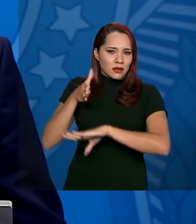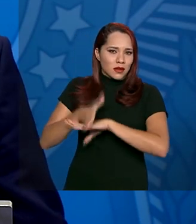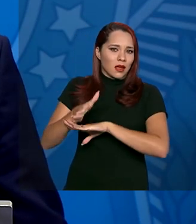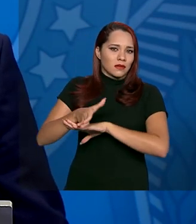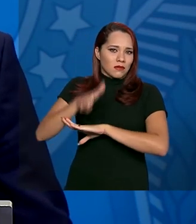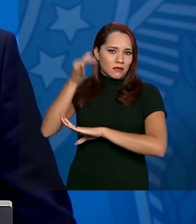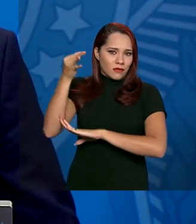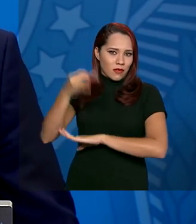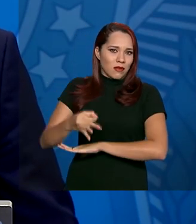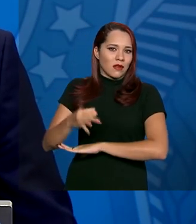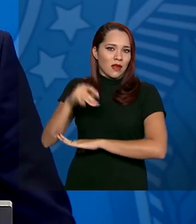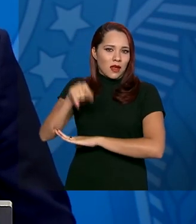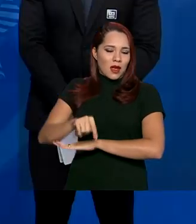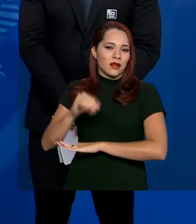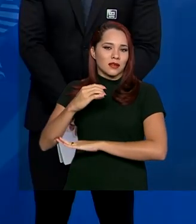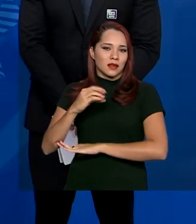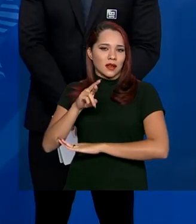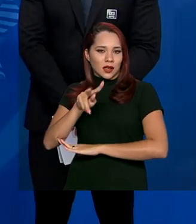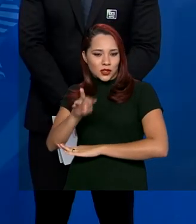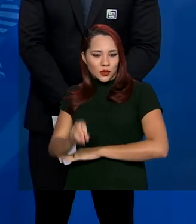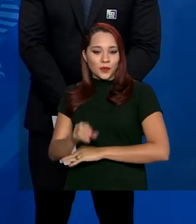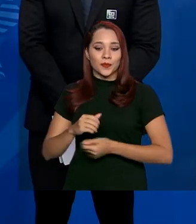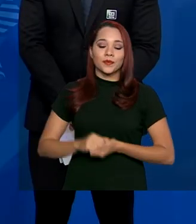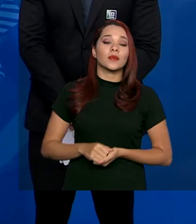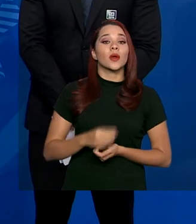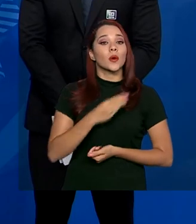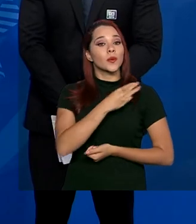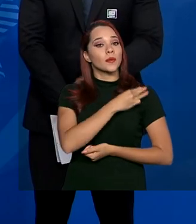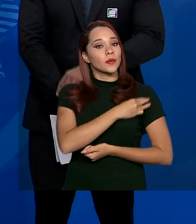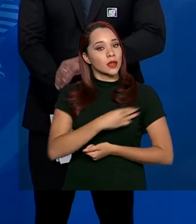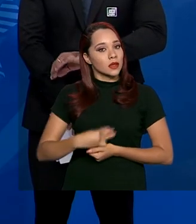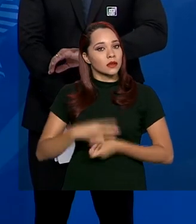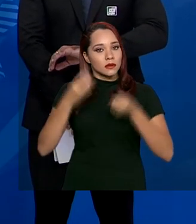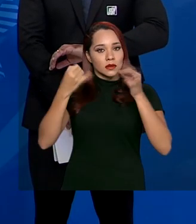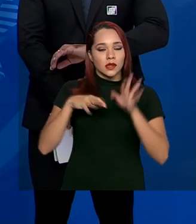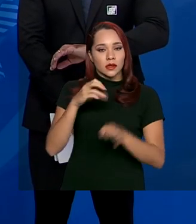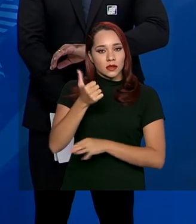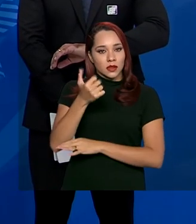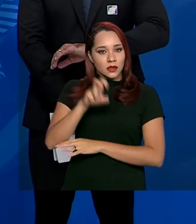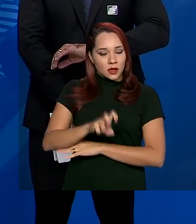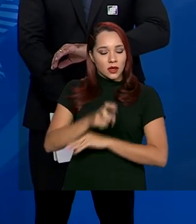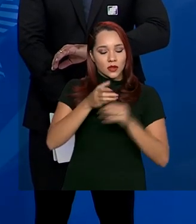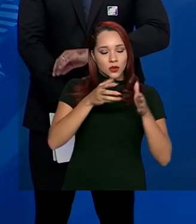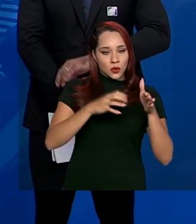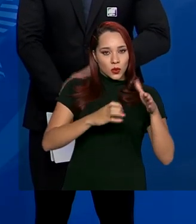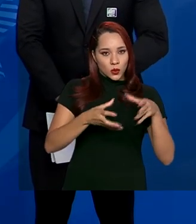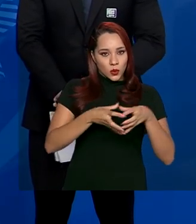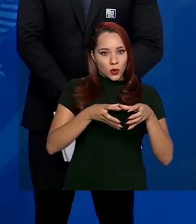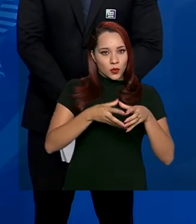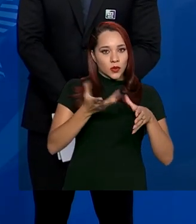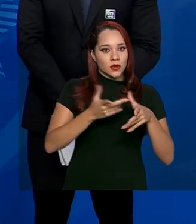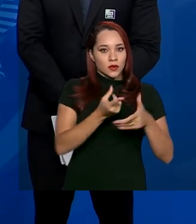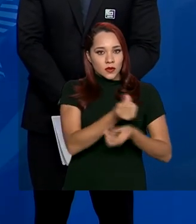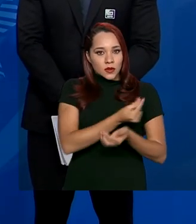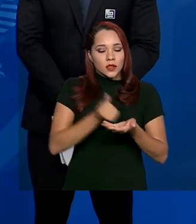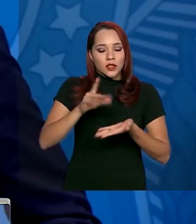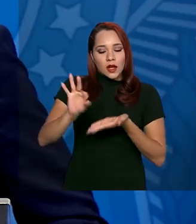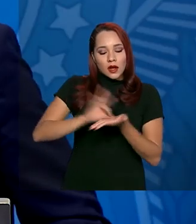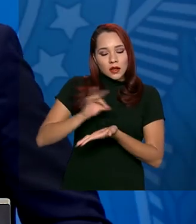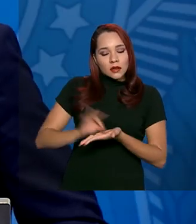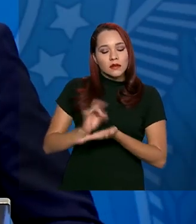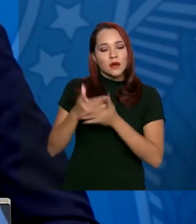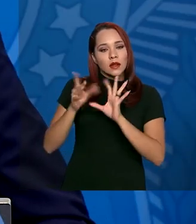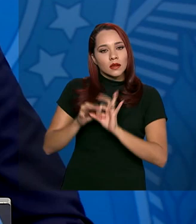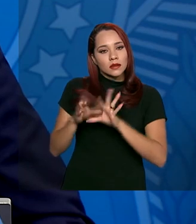efetivo a esses créditos. Segundo o ministro, 17 instituições financeiras já foram cadastradas em todo o país